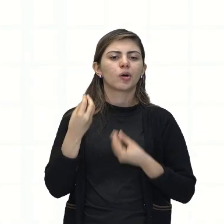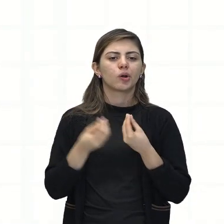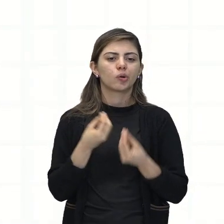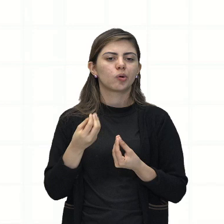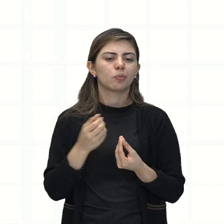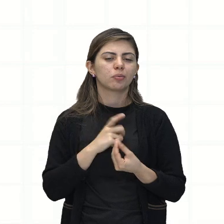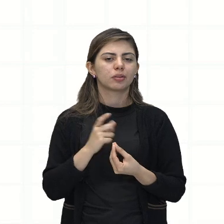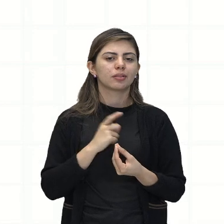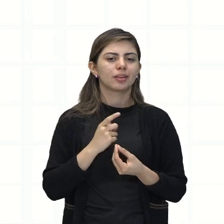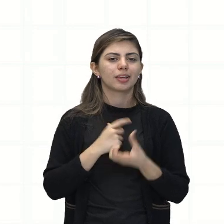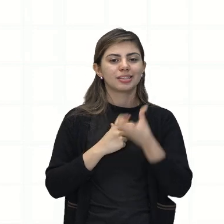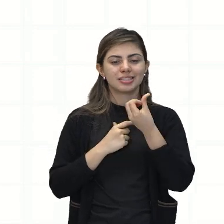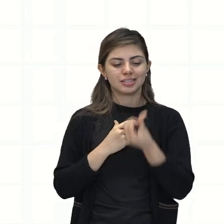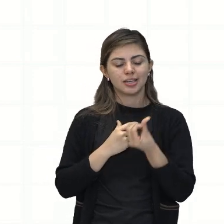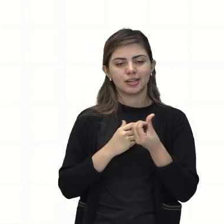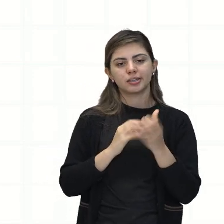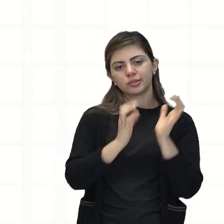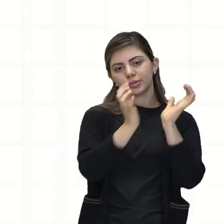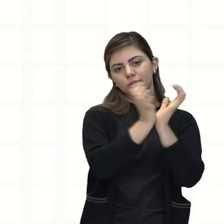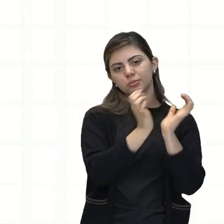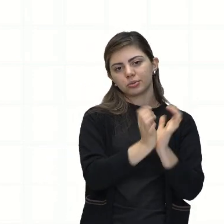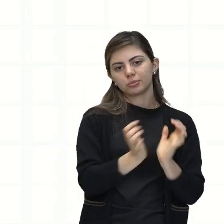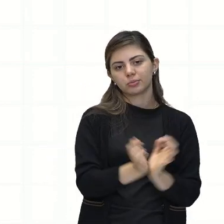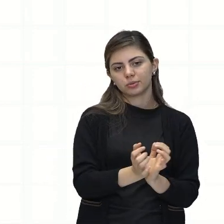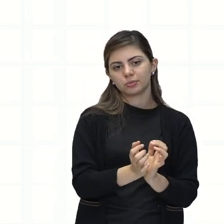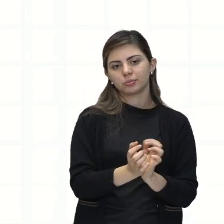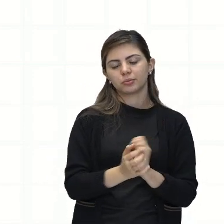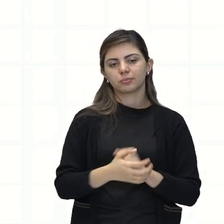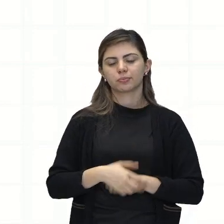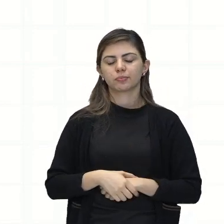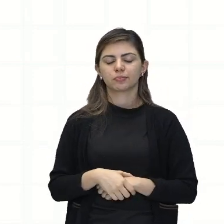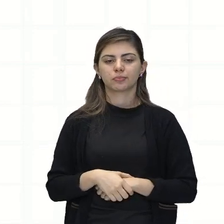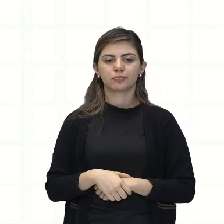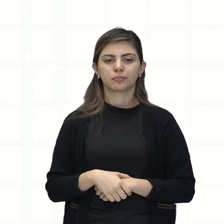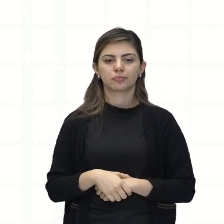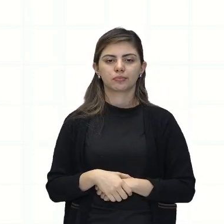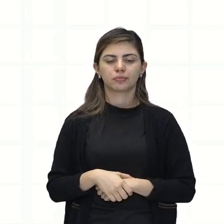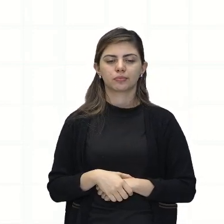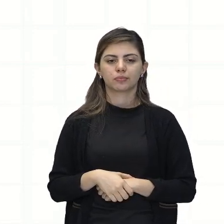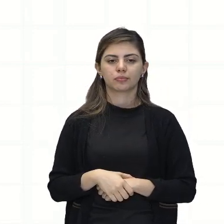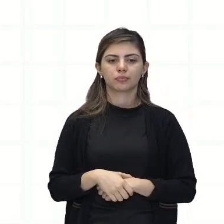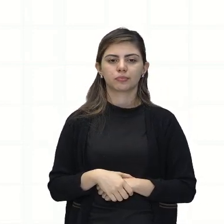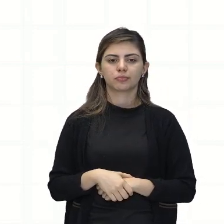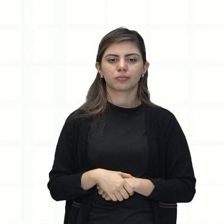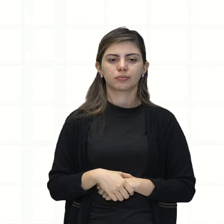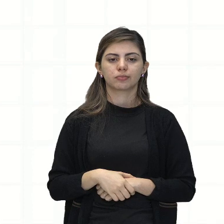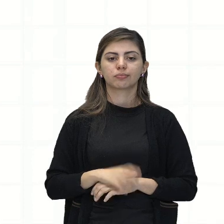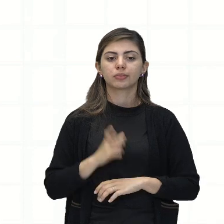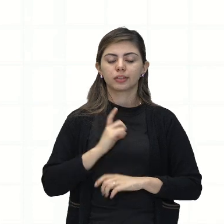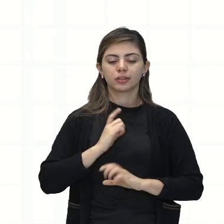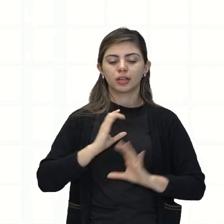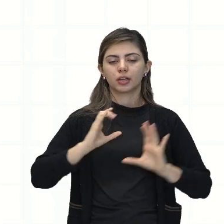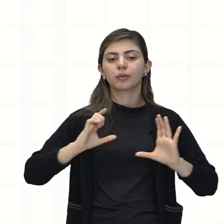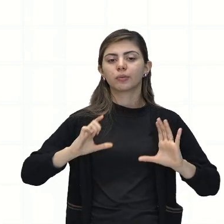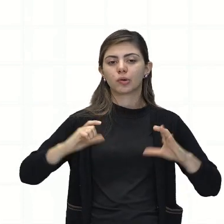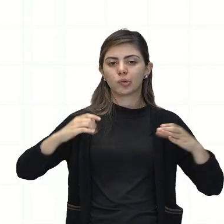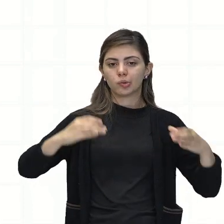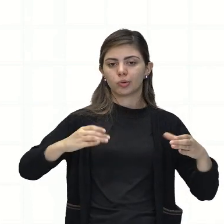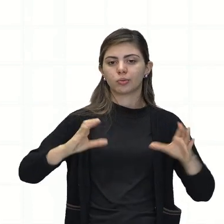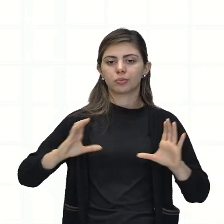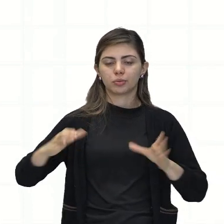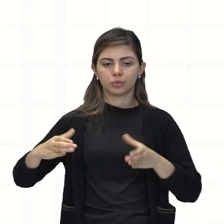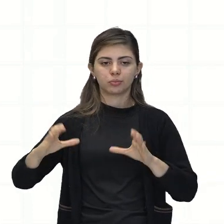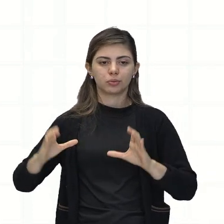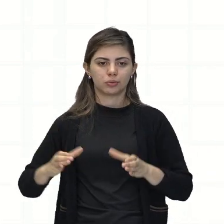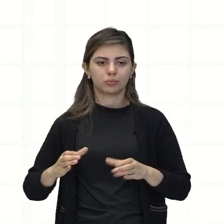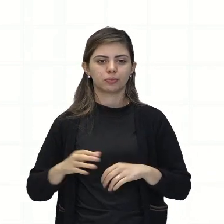classificação em 6 reinos também, tá? Então, extinção do reino Moneria e criação do reino